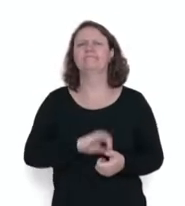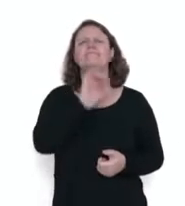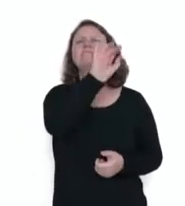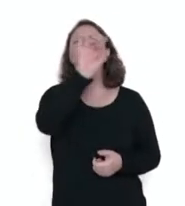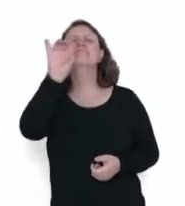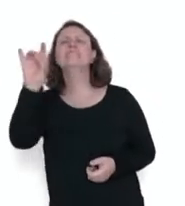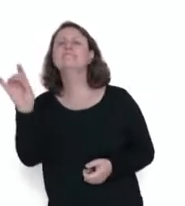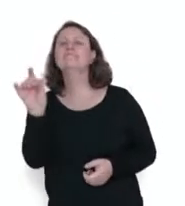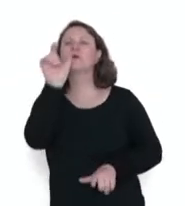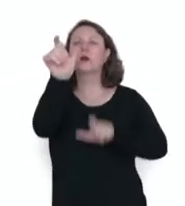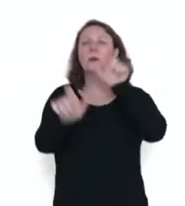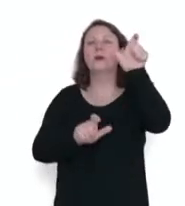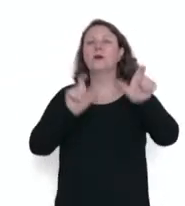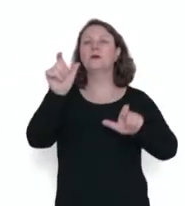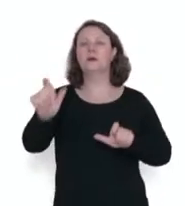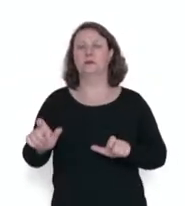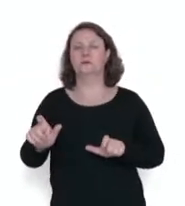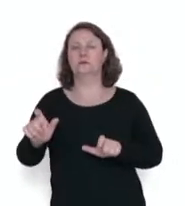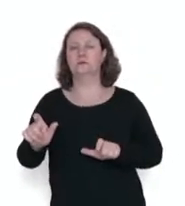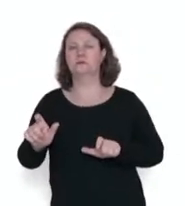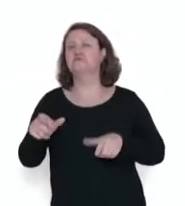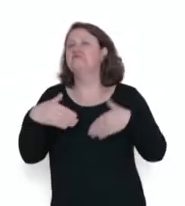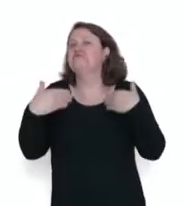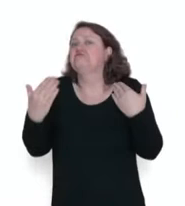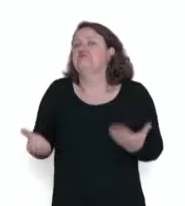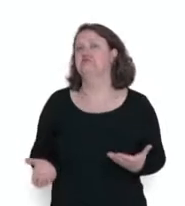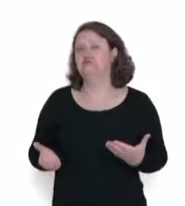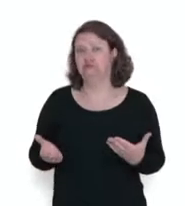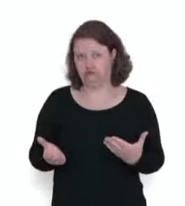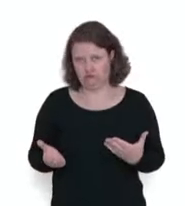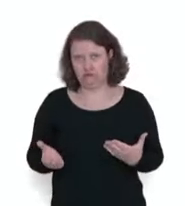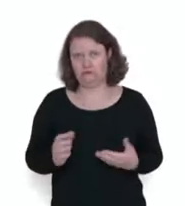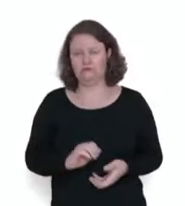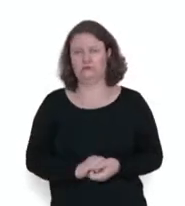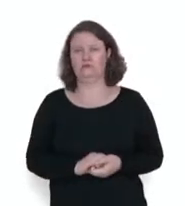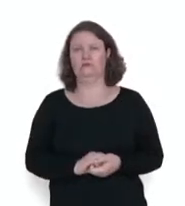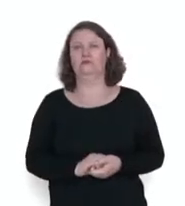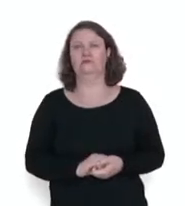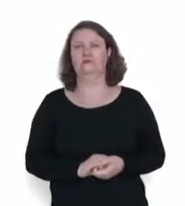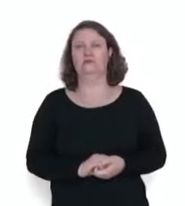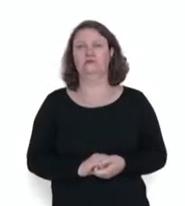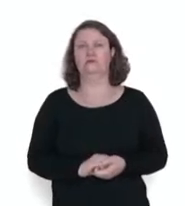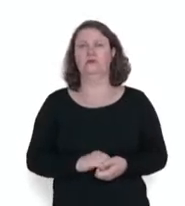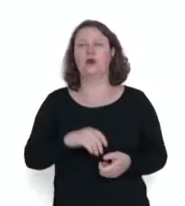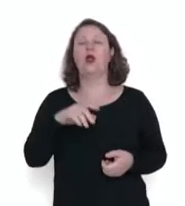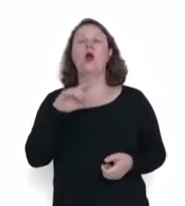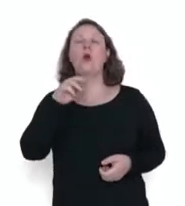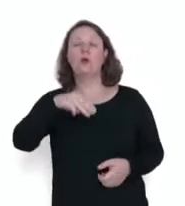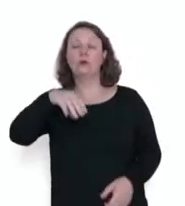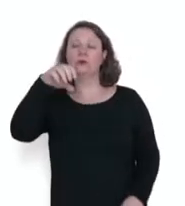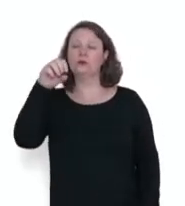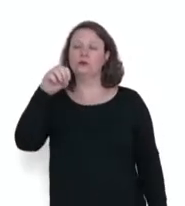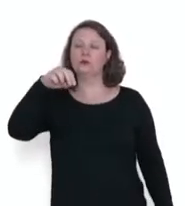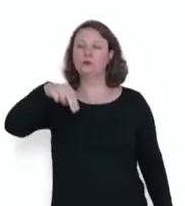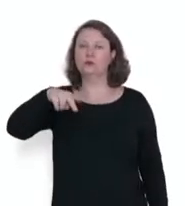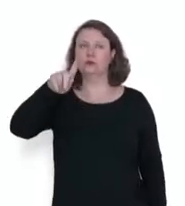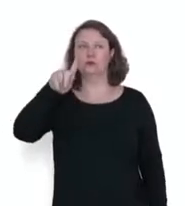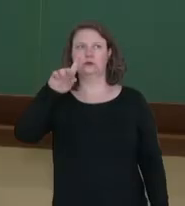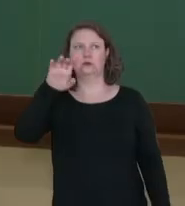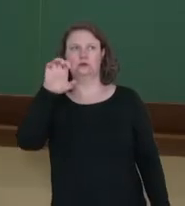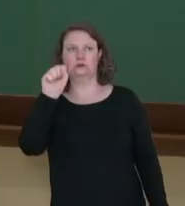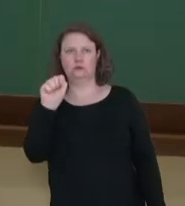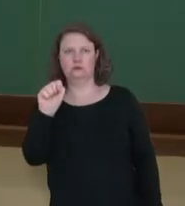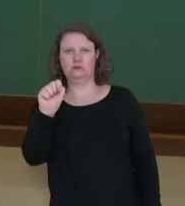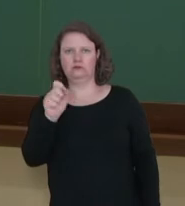essas pessoas? Quem são essas pessoas? São monges, né? Do que